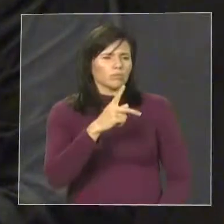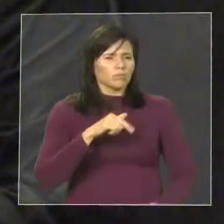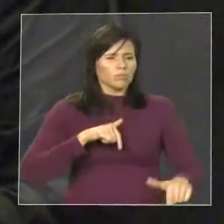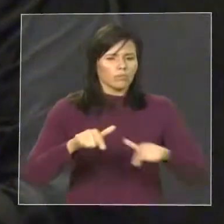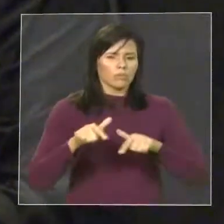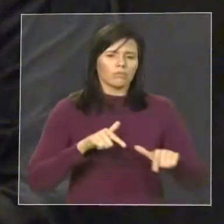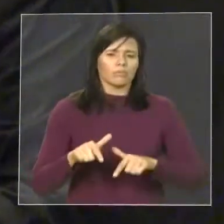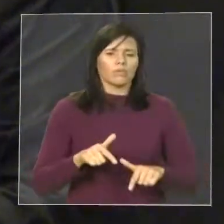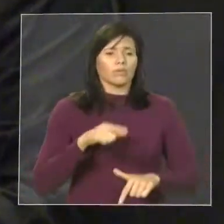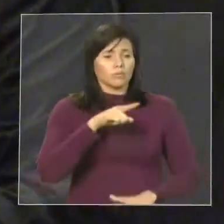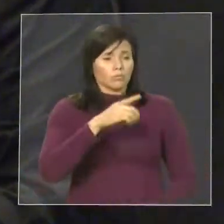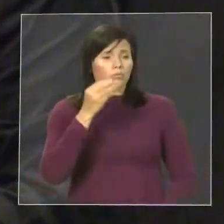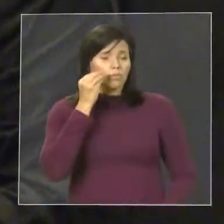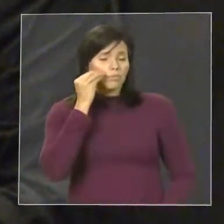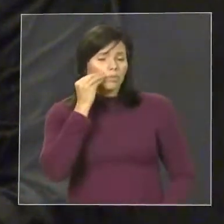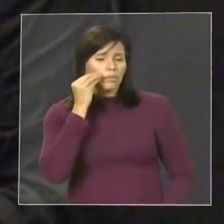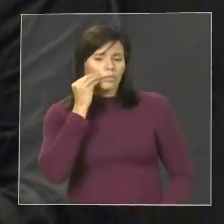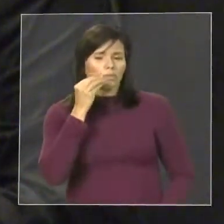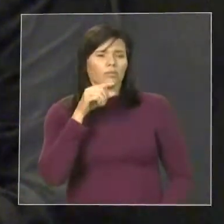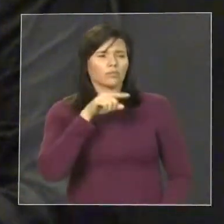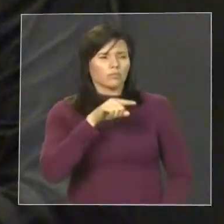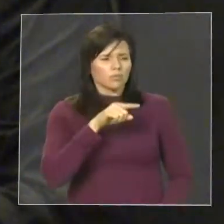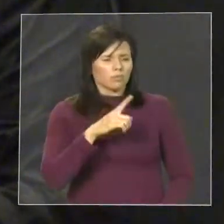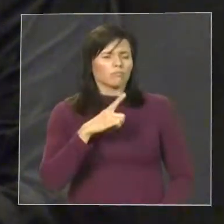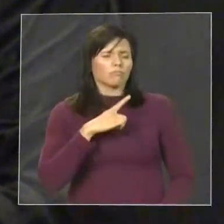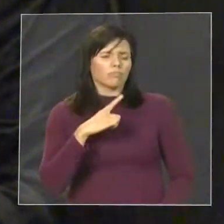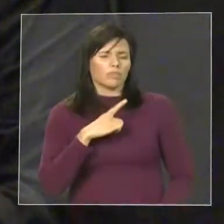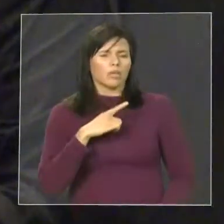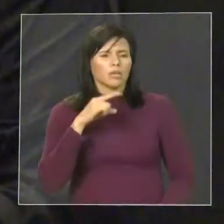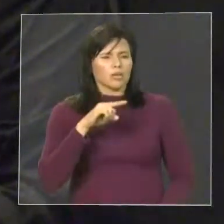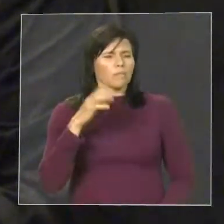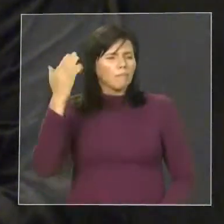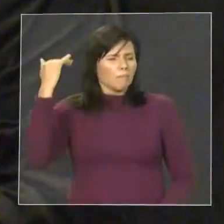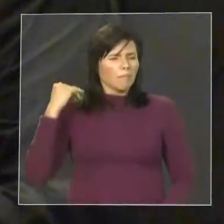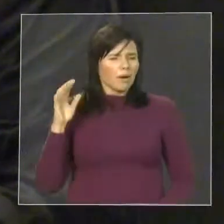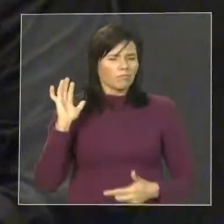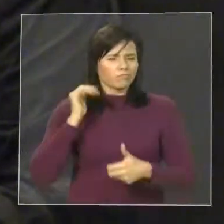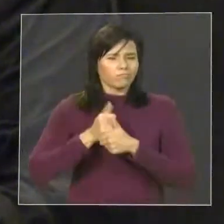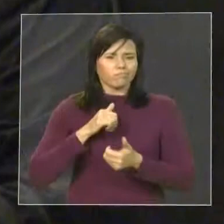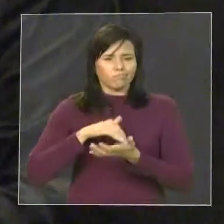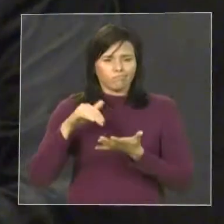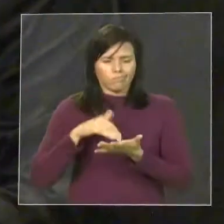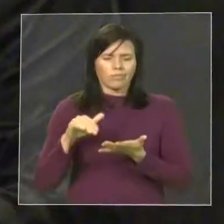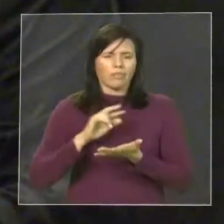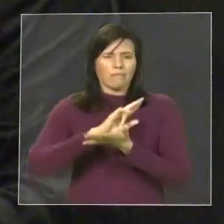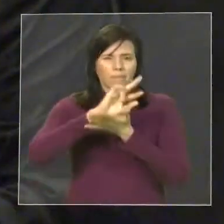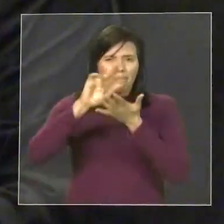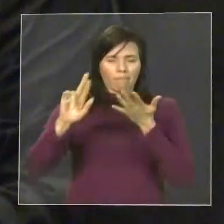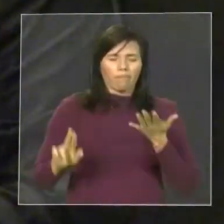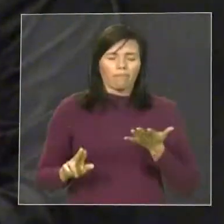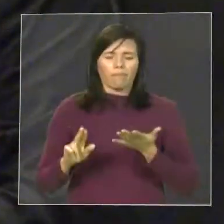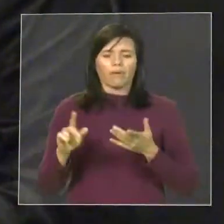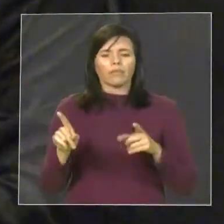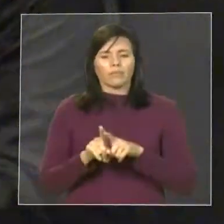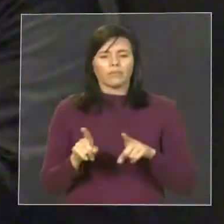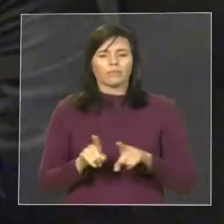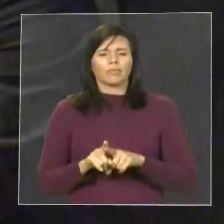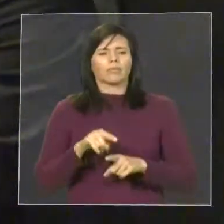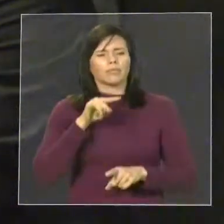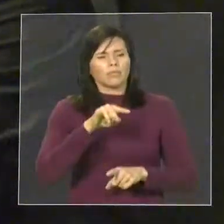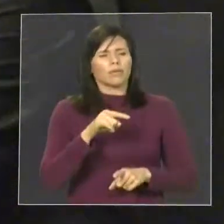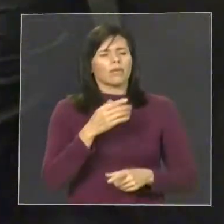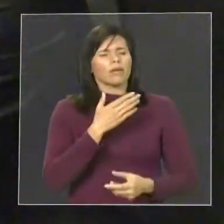parlamentar, pela experiência dos cargos executivos por onde Vossa Excelência já passou e principalmente pela forma